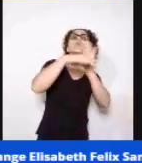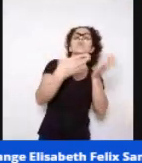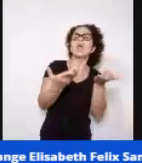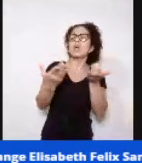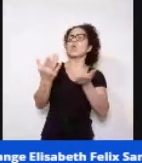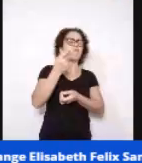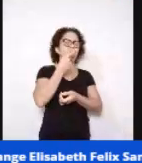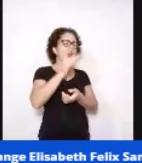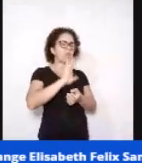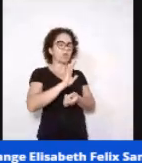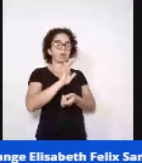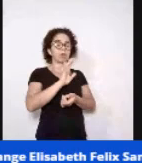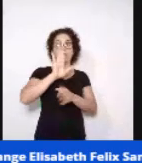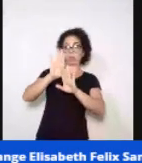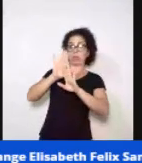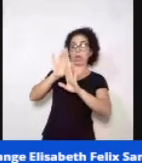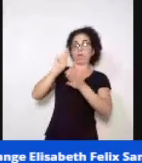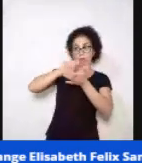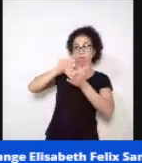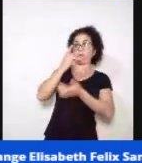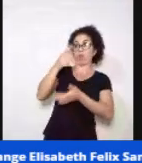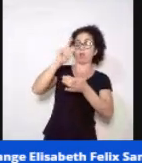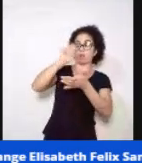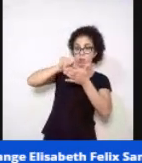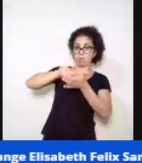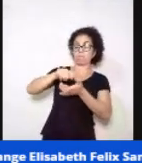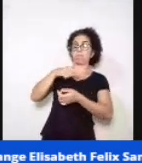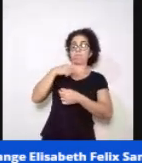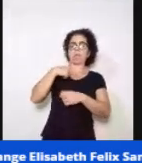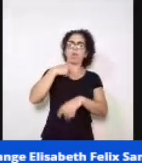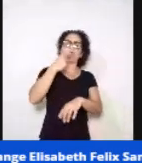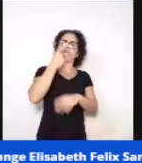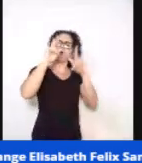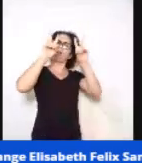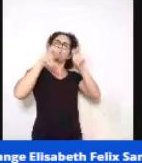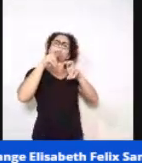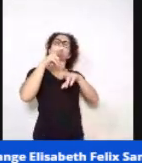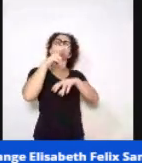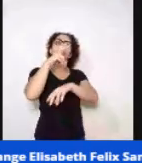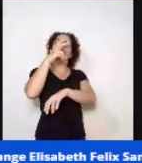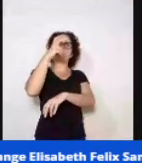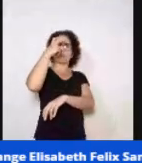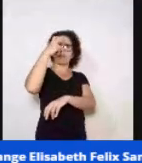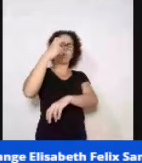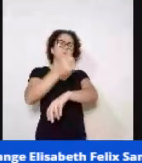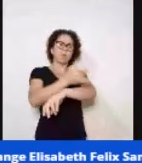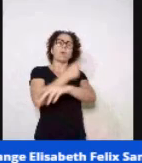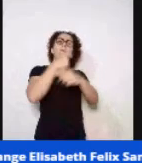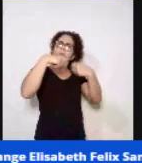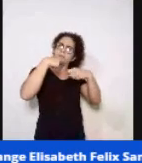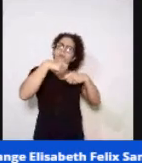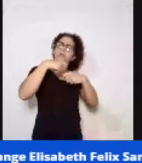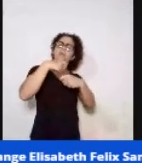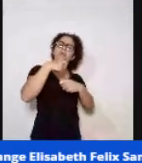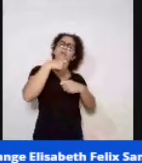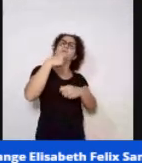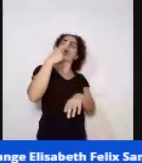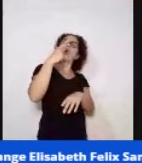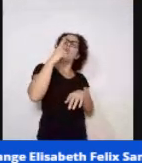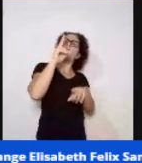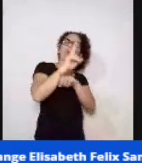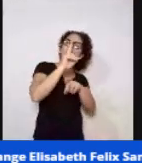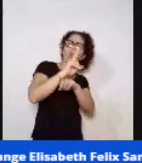falando de inteligência emocional, eu preciso, claro, tratar da emoção e do sentimento. A emoção, fisiologicamente falando, é uma